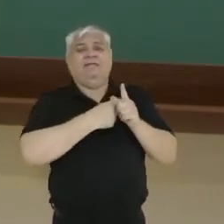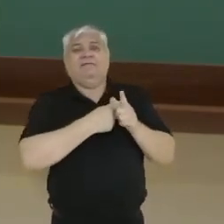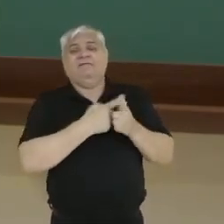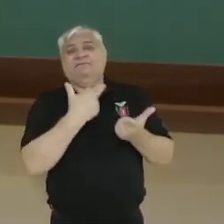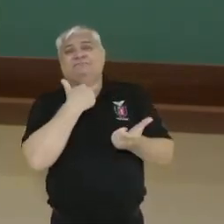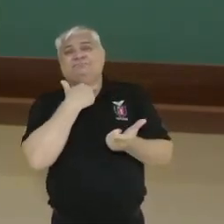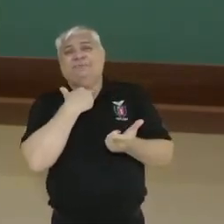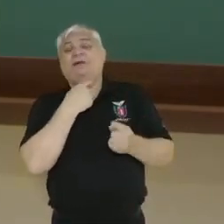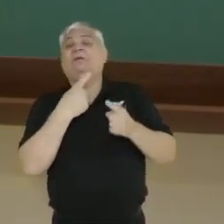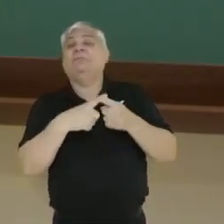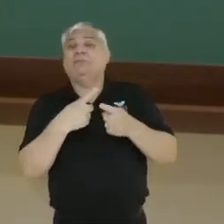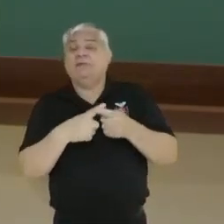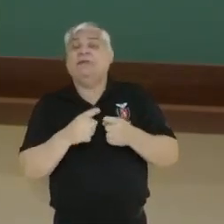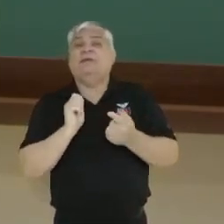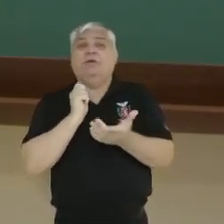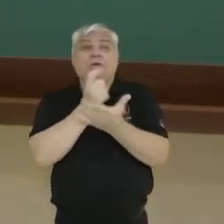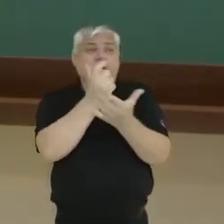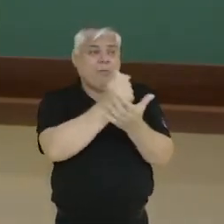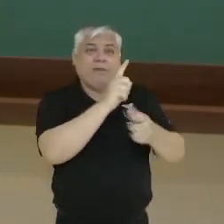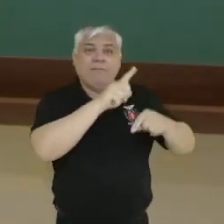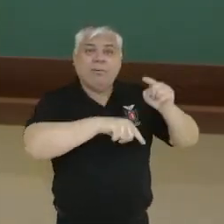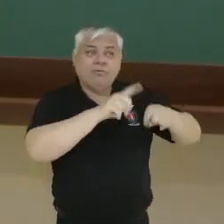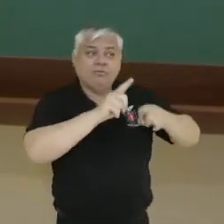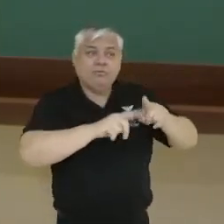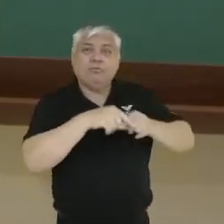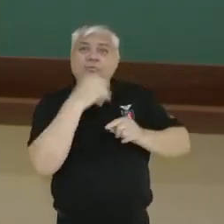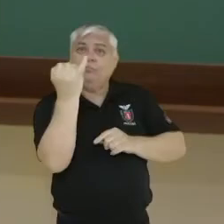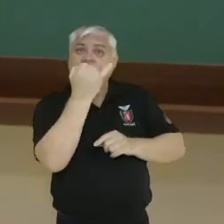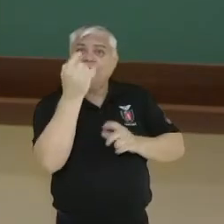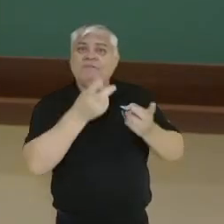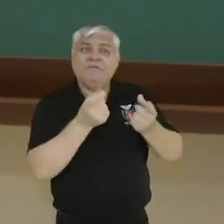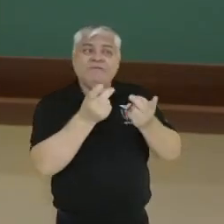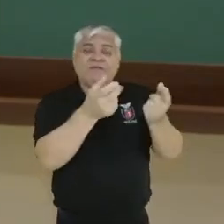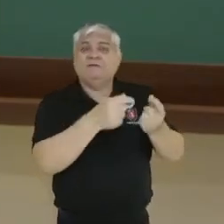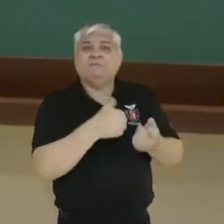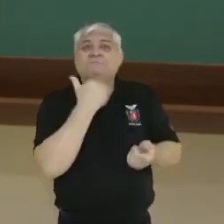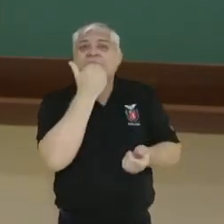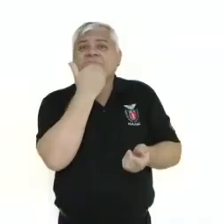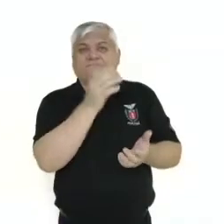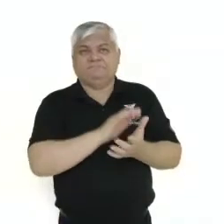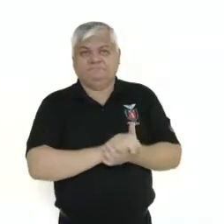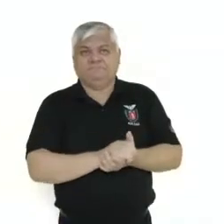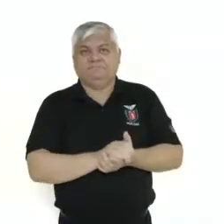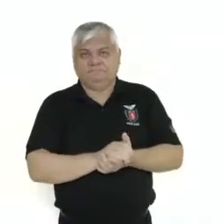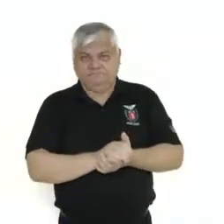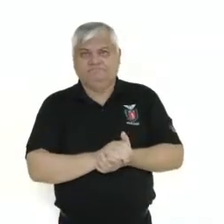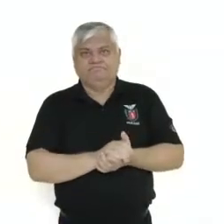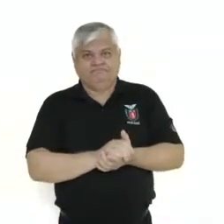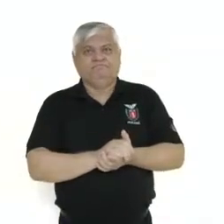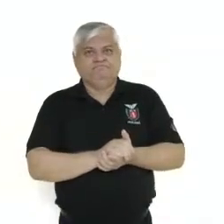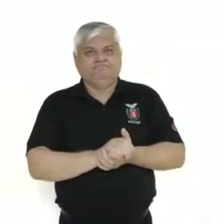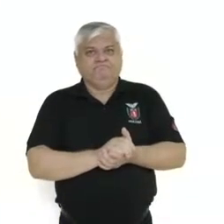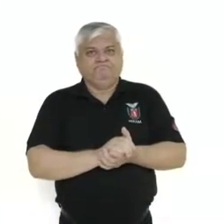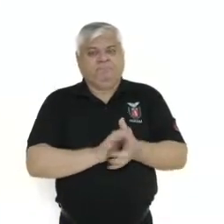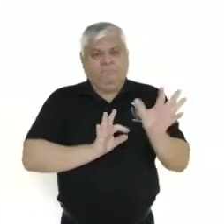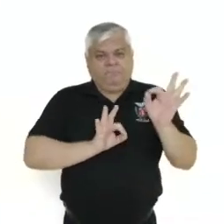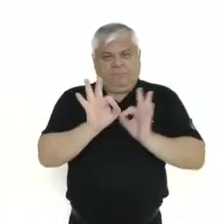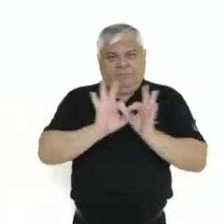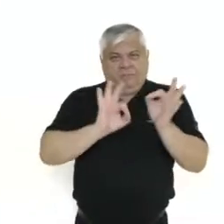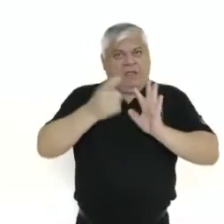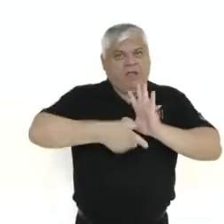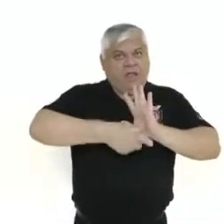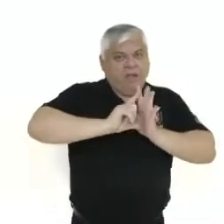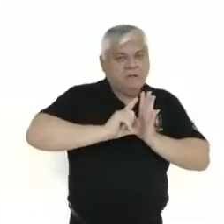despesas e, às vezes, não consegue comprar os produtos que realmente vão sair da sua empresa. Então é importante ter um planejamento orçamentário